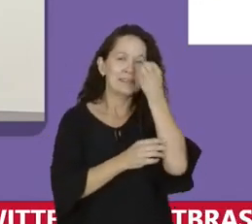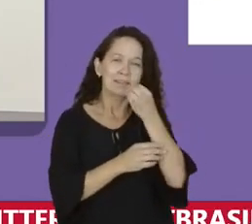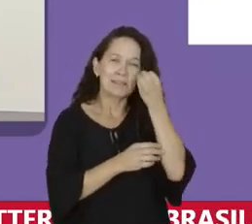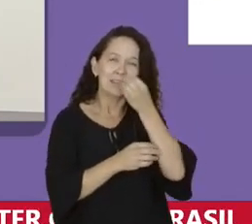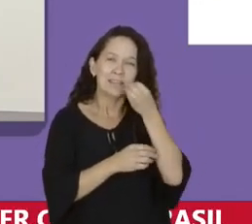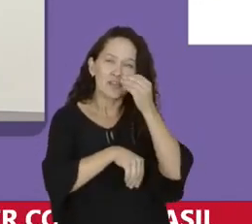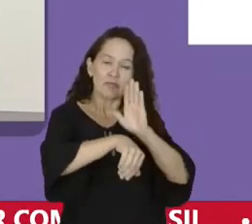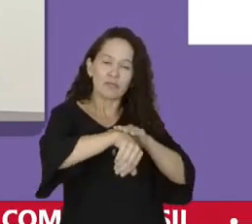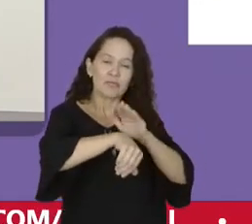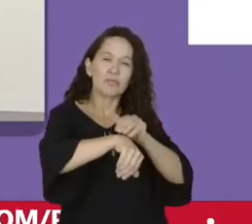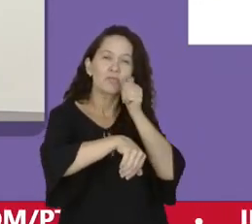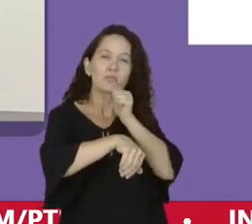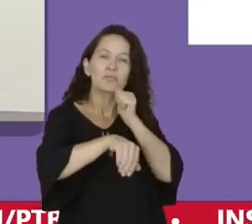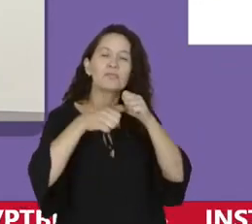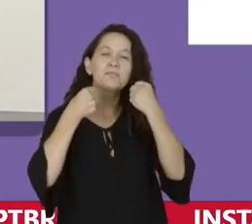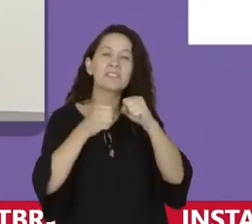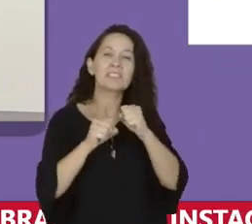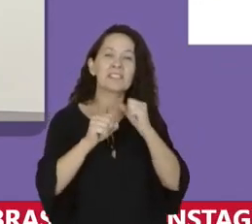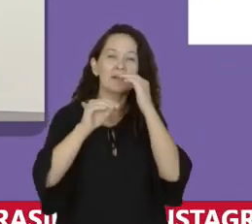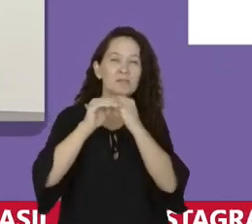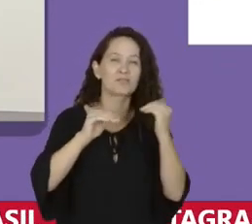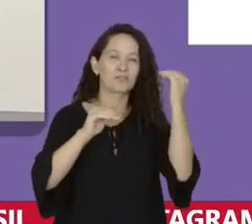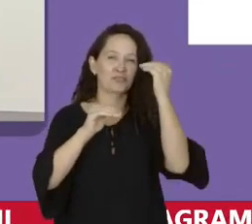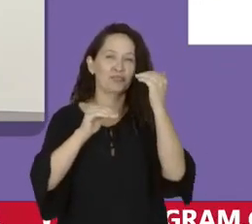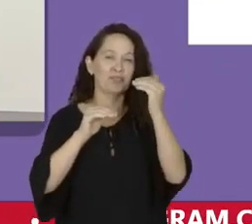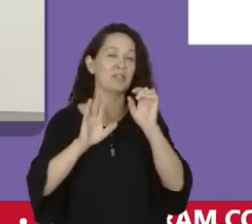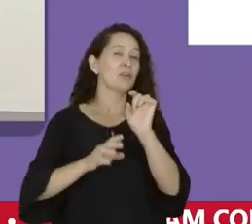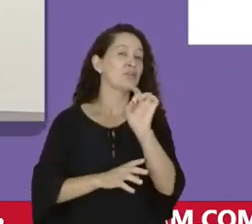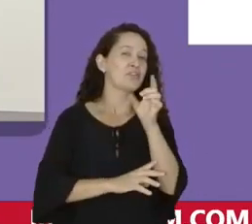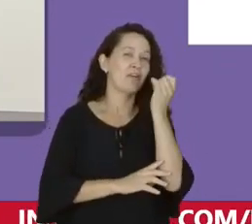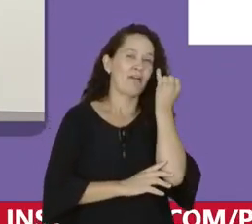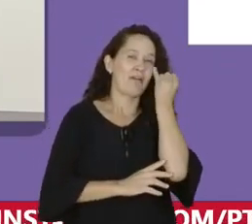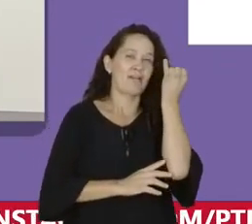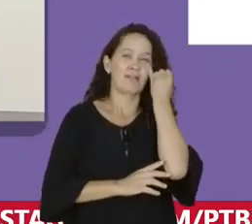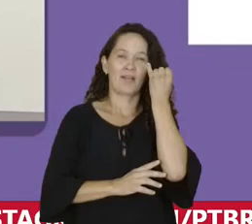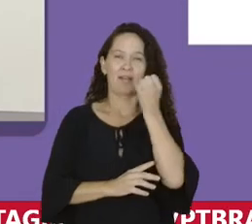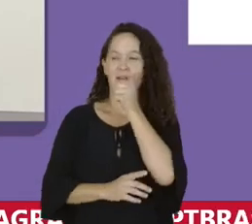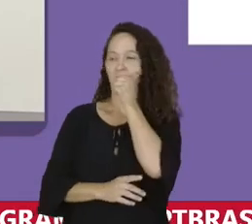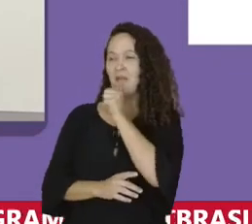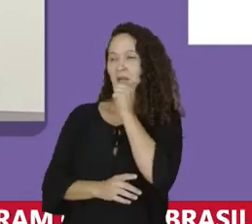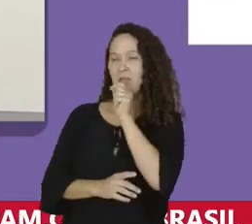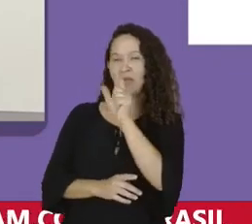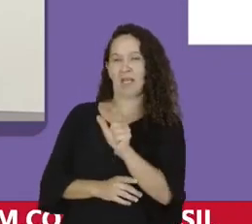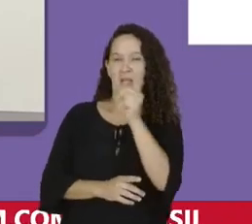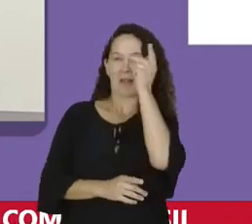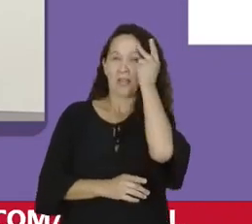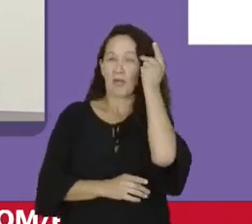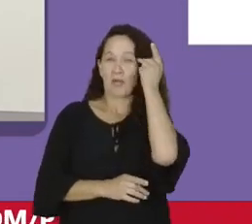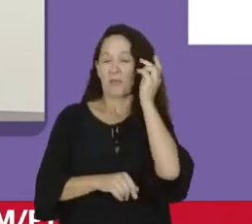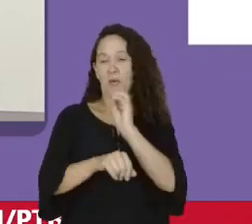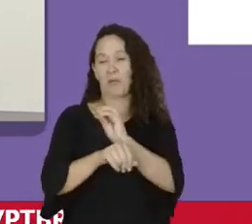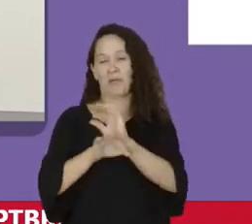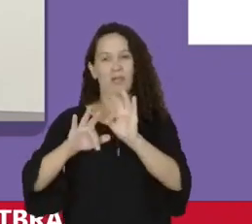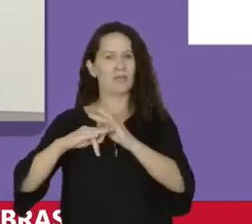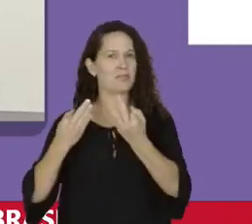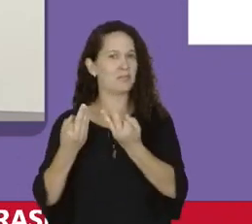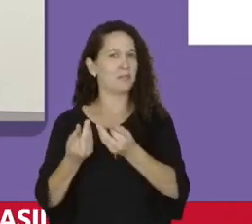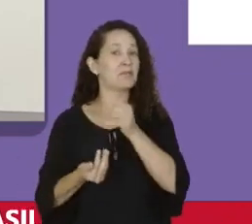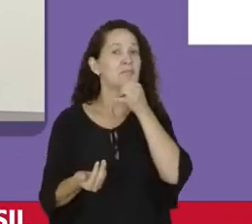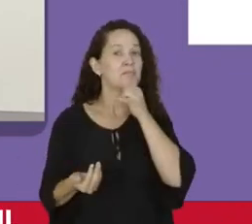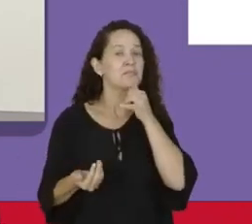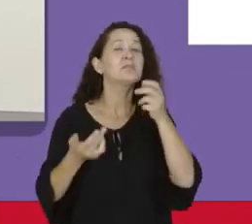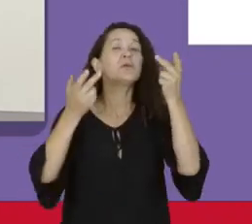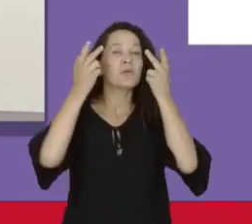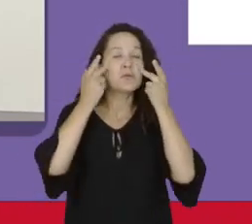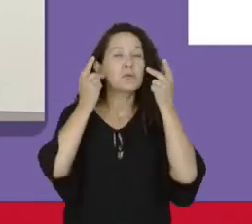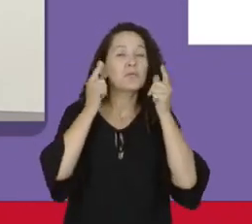de emancipação deve ser superada pela ideia de que a condição da mulher é natural. Essa naturalização é